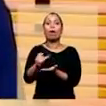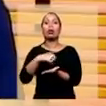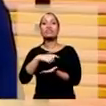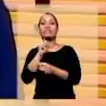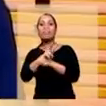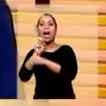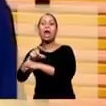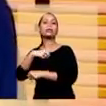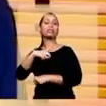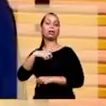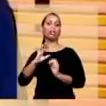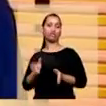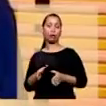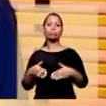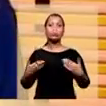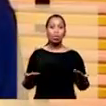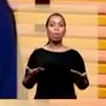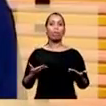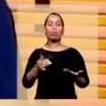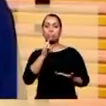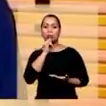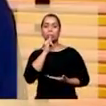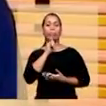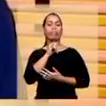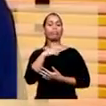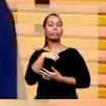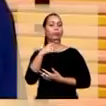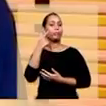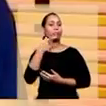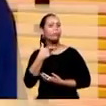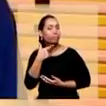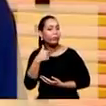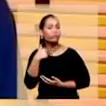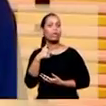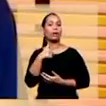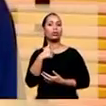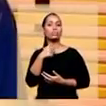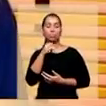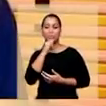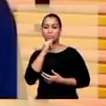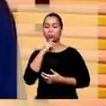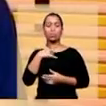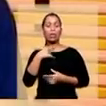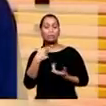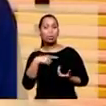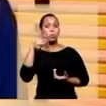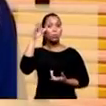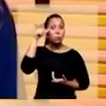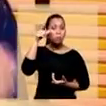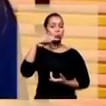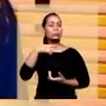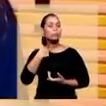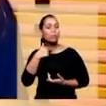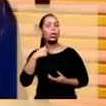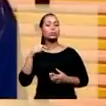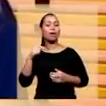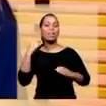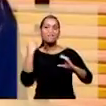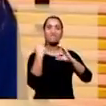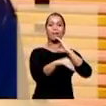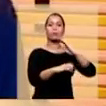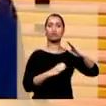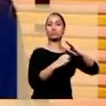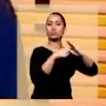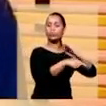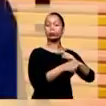acesso às vagas. Na hora que ela adiciona o interesse, o currículo ele vai por e-mail para o empregador. Então, o empregador, ele cadastra o